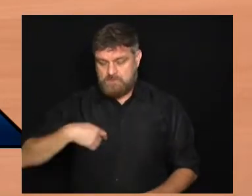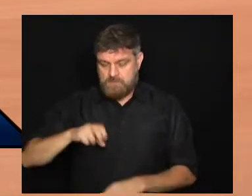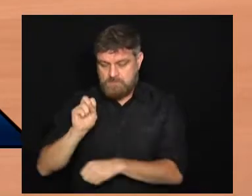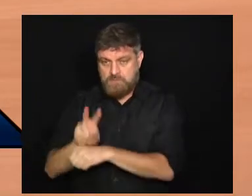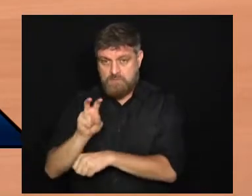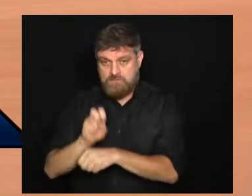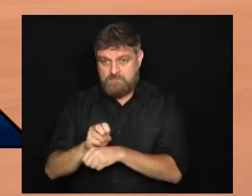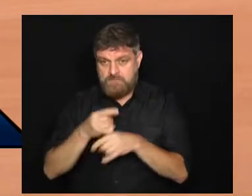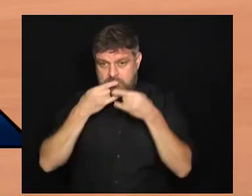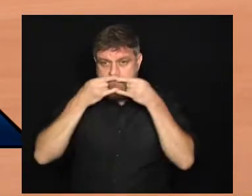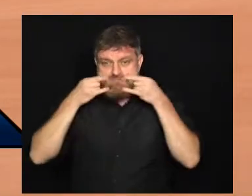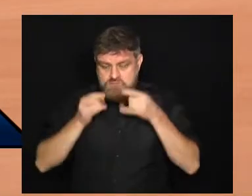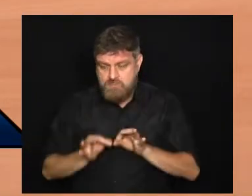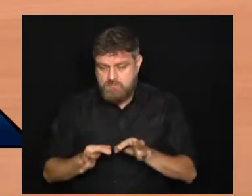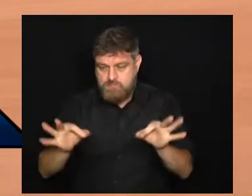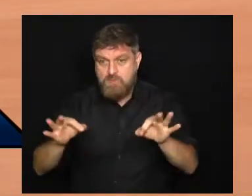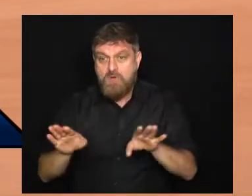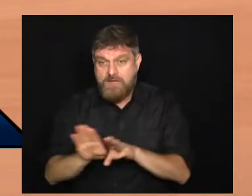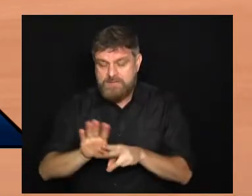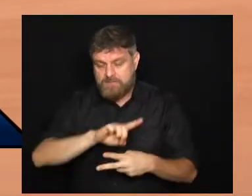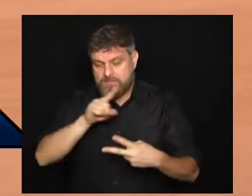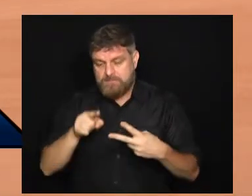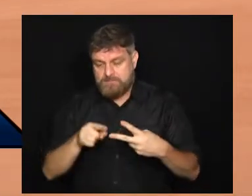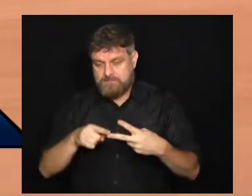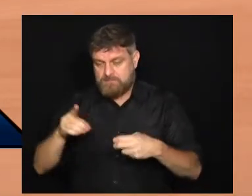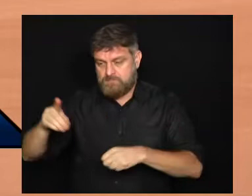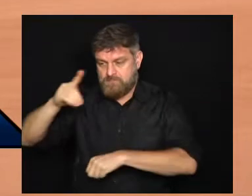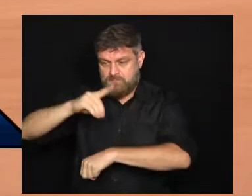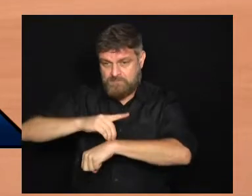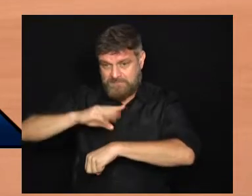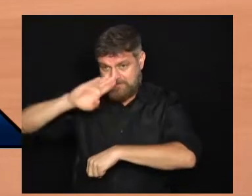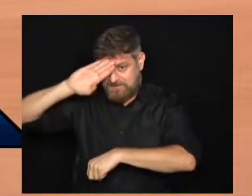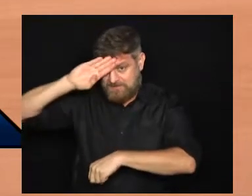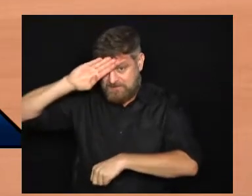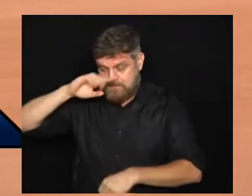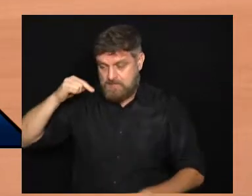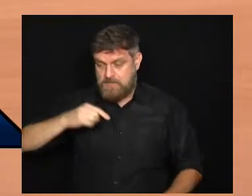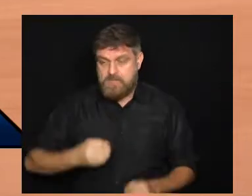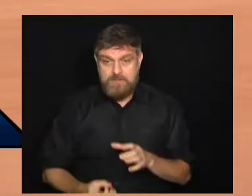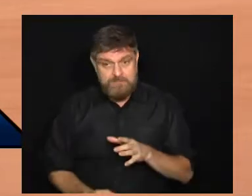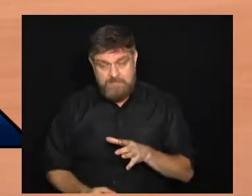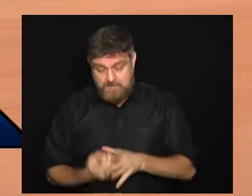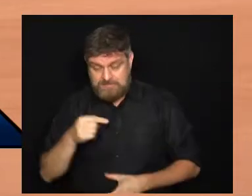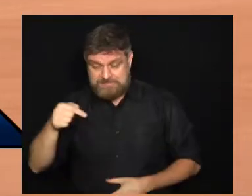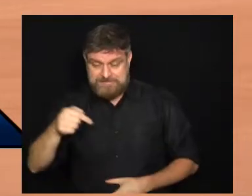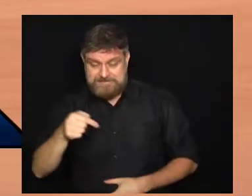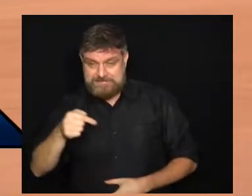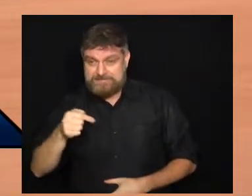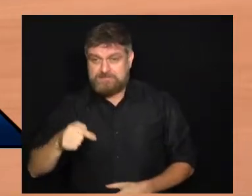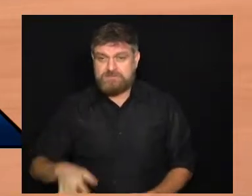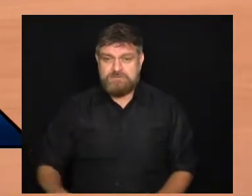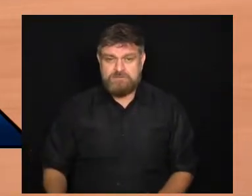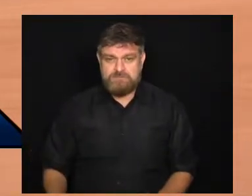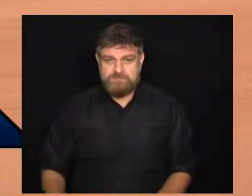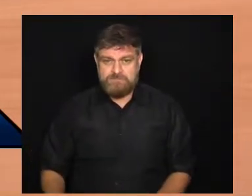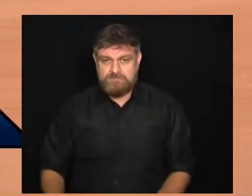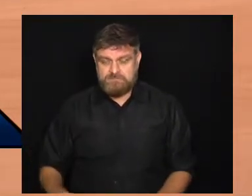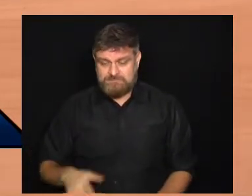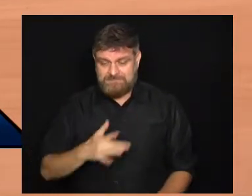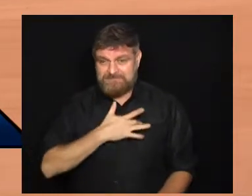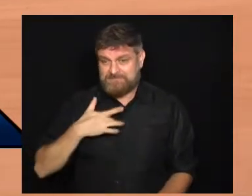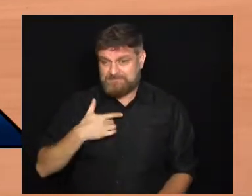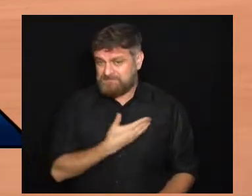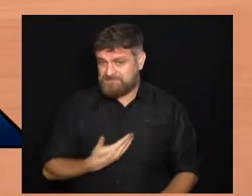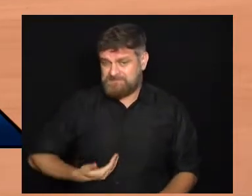a dengue, né, que são ações que podem ter um desfecho, vamos dizer, do ponto de vista de saúde pública